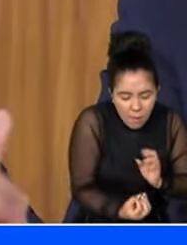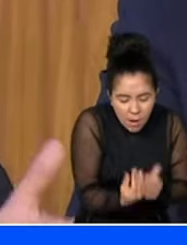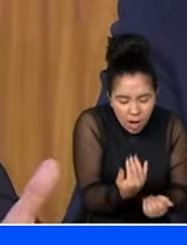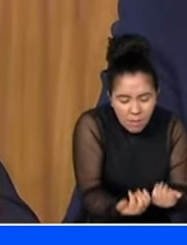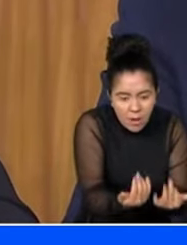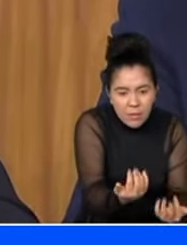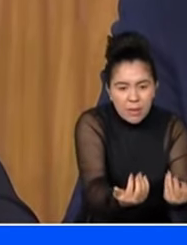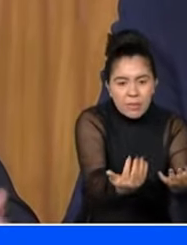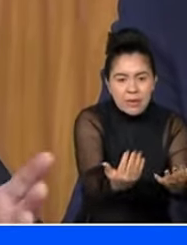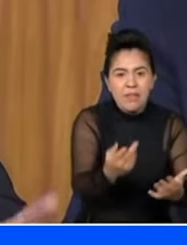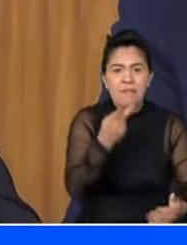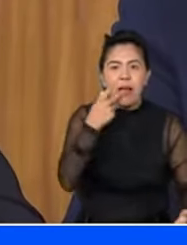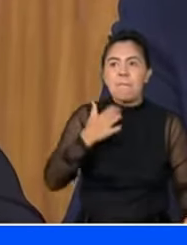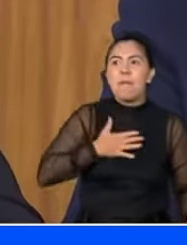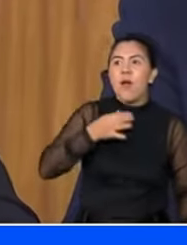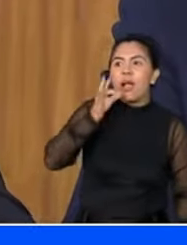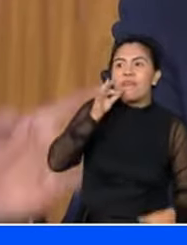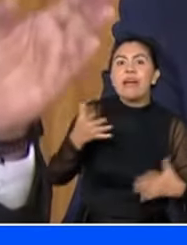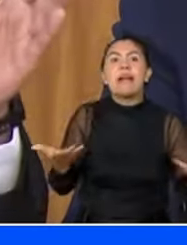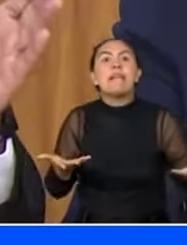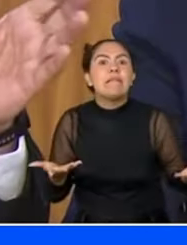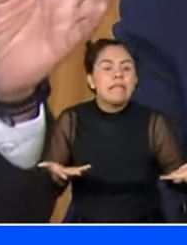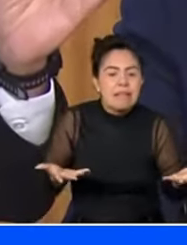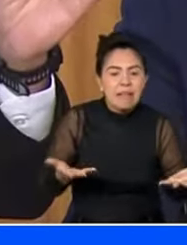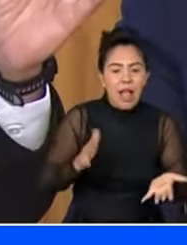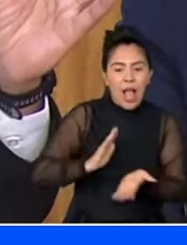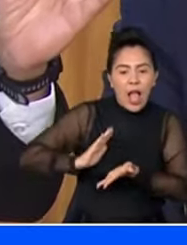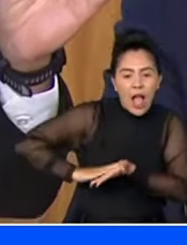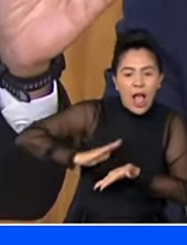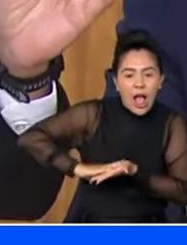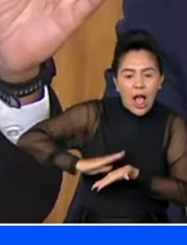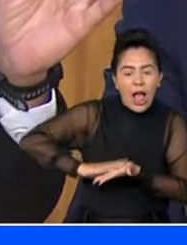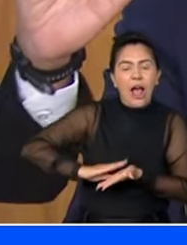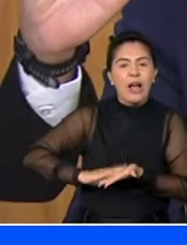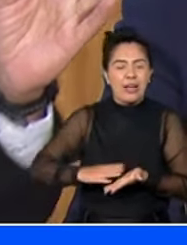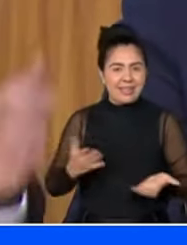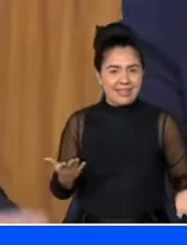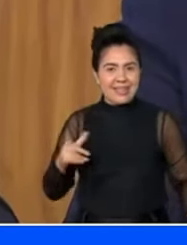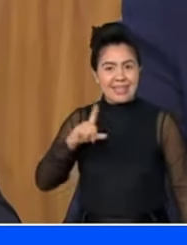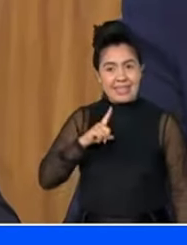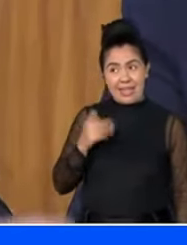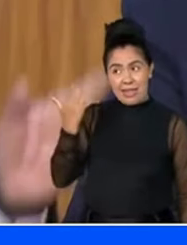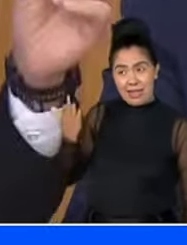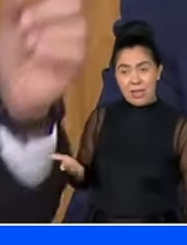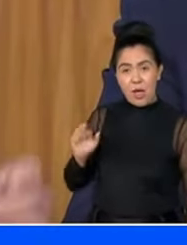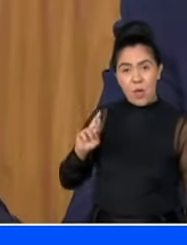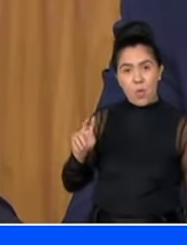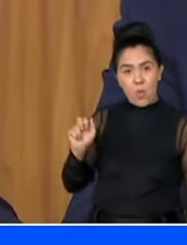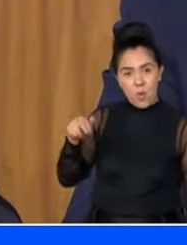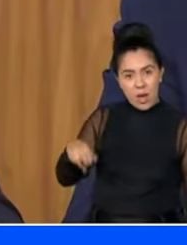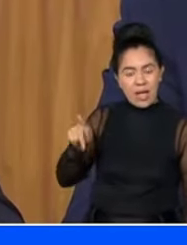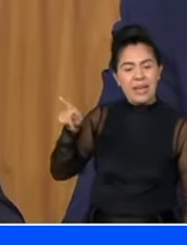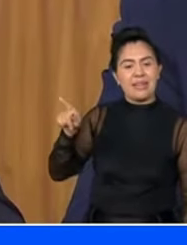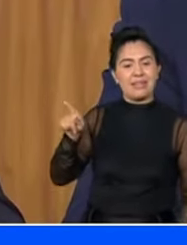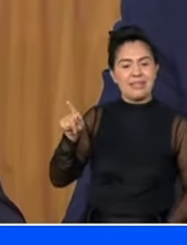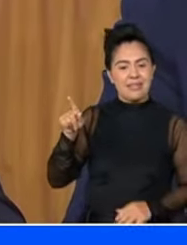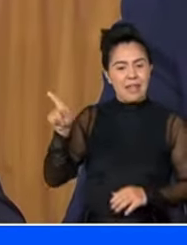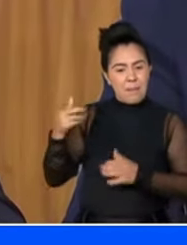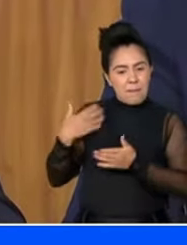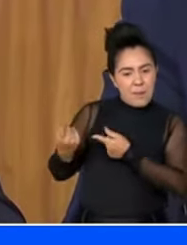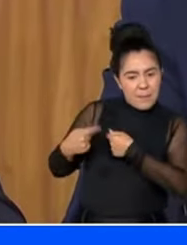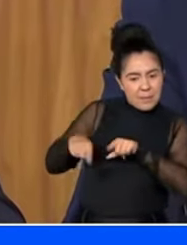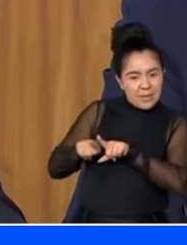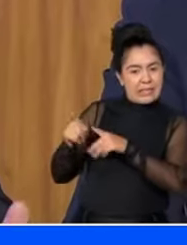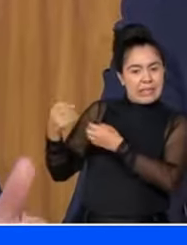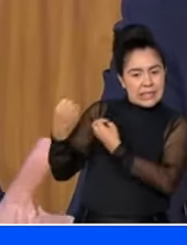meu café não existe, que quer ver meu café. Eu estou com o Nélio ali, estou com o Juan, que está ali atrás, em pé, da capital do café. O Juan é meu guru também, me ensina, e